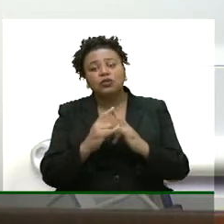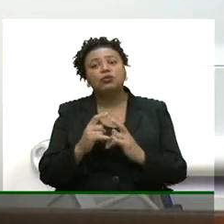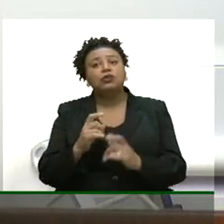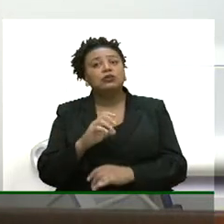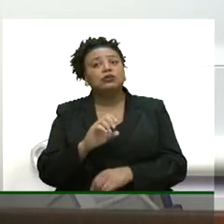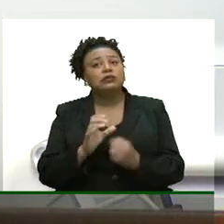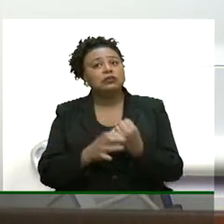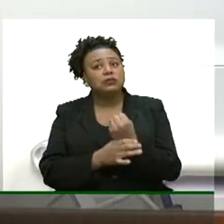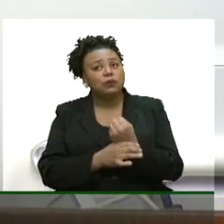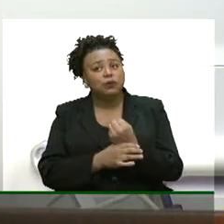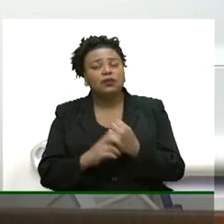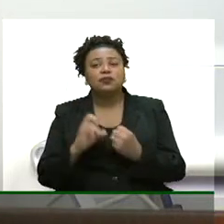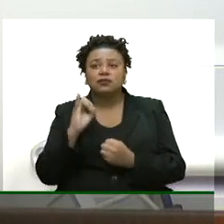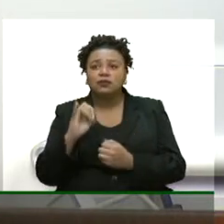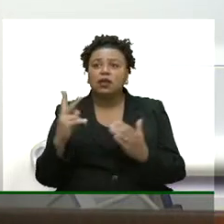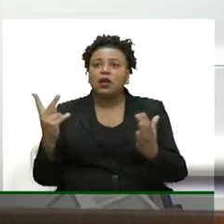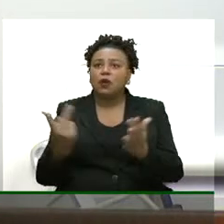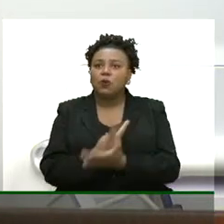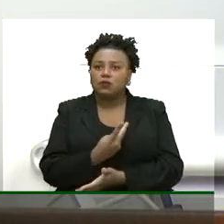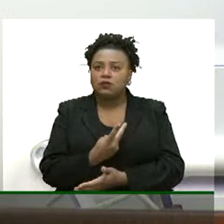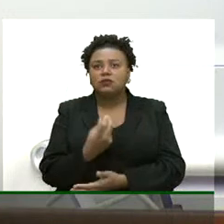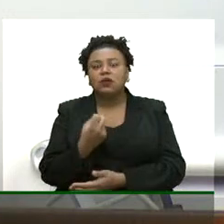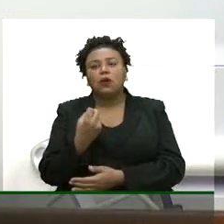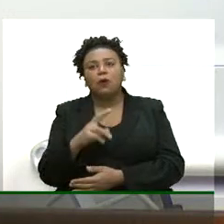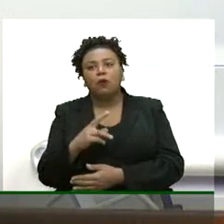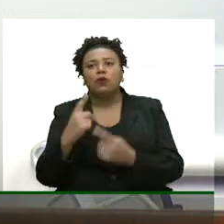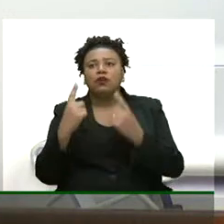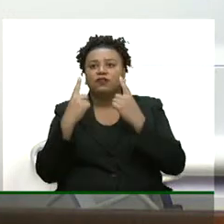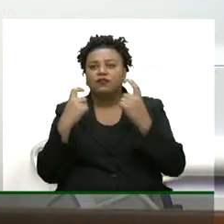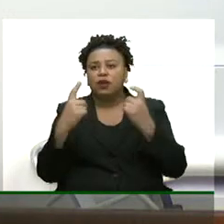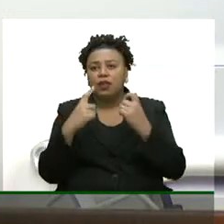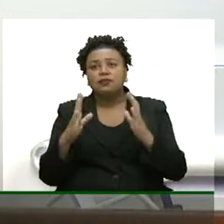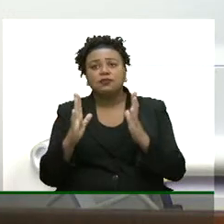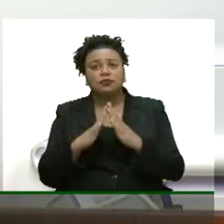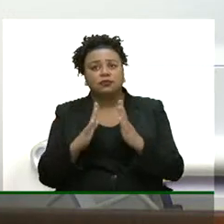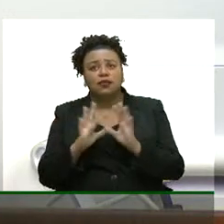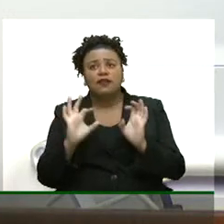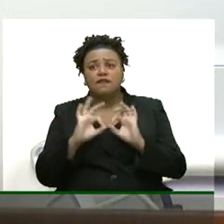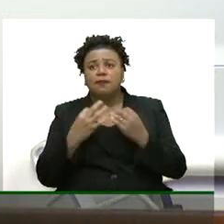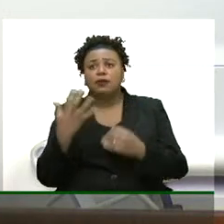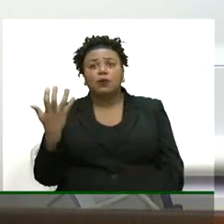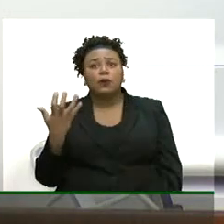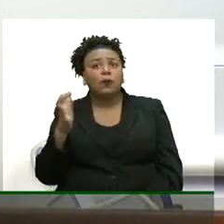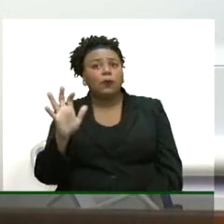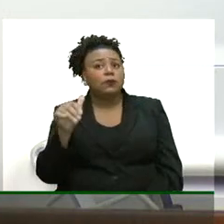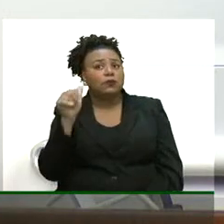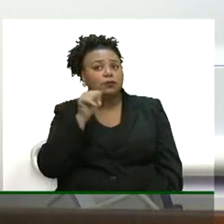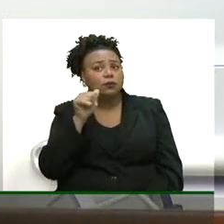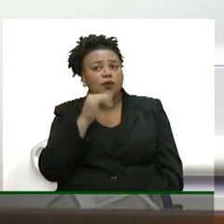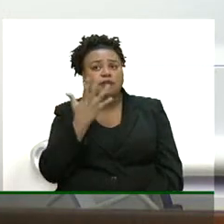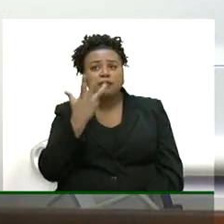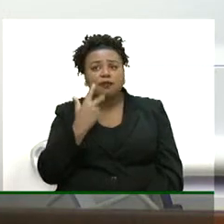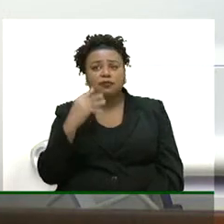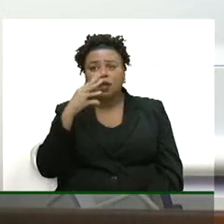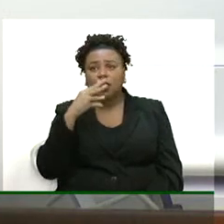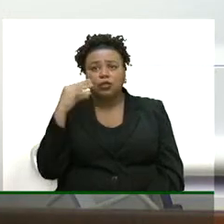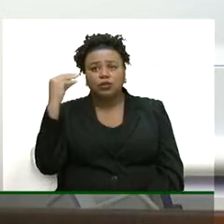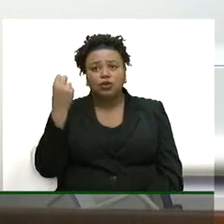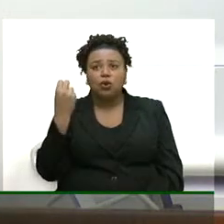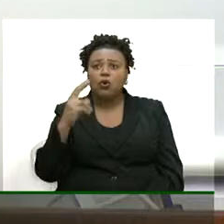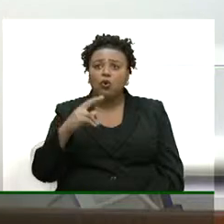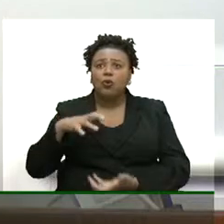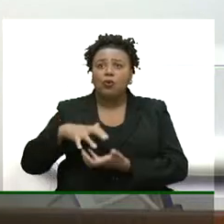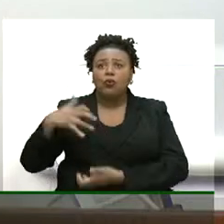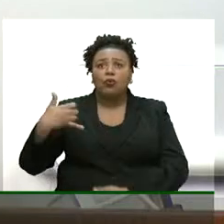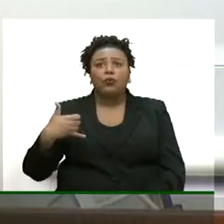pública eventual ocorrência ou indício de violência doméstica e familiar contra mulheres, crianças, adolescentes ou